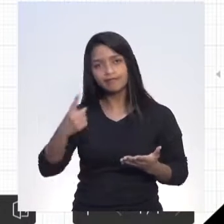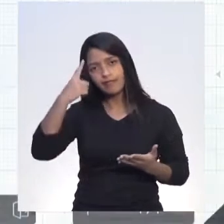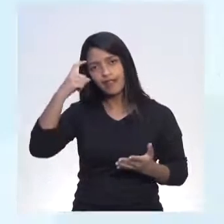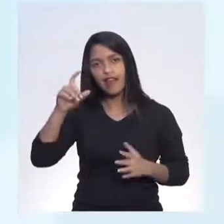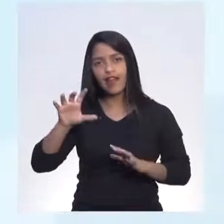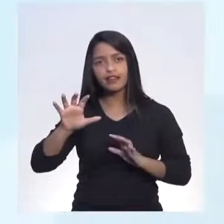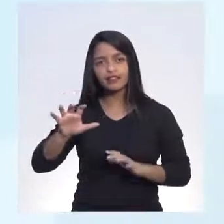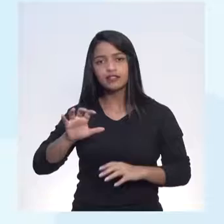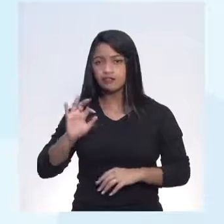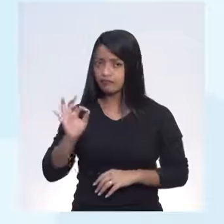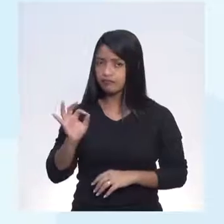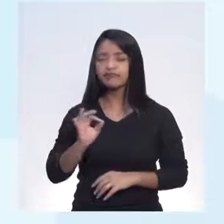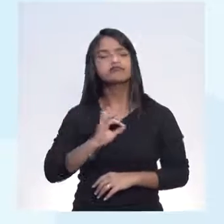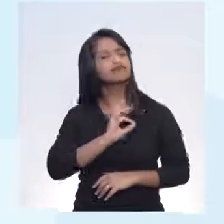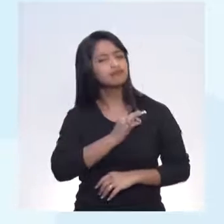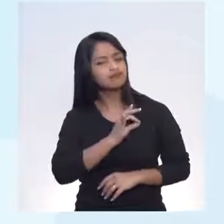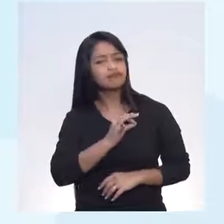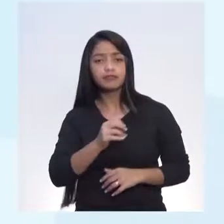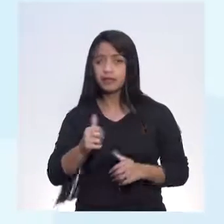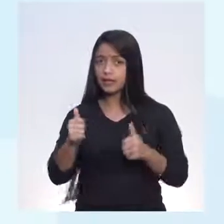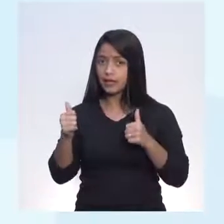né, Osmar? É isso aí. Beleza?